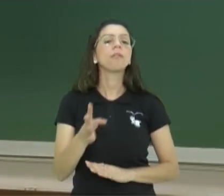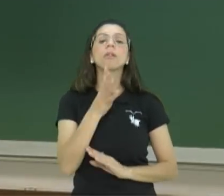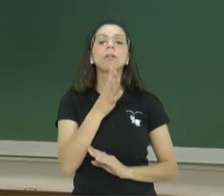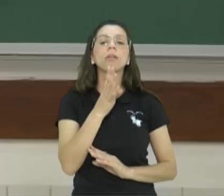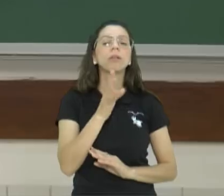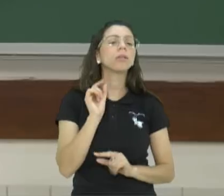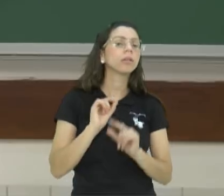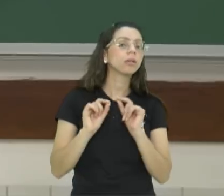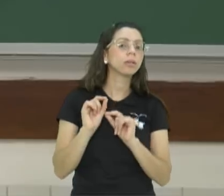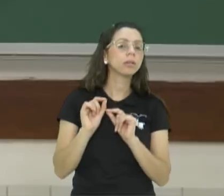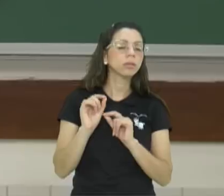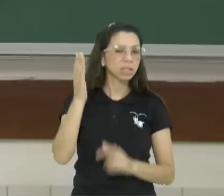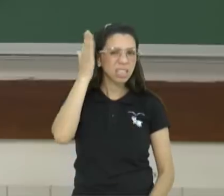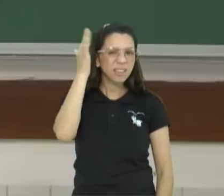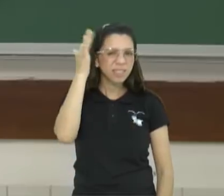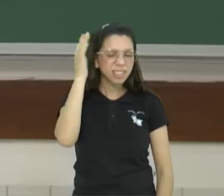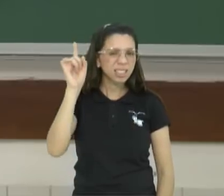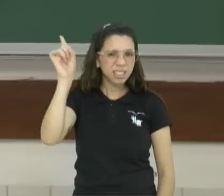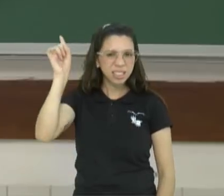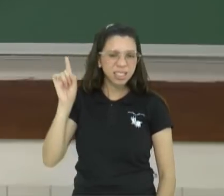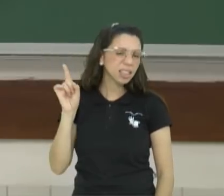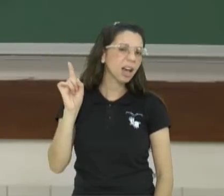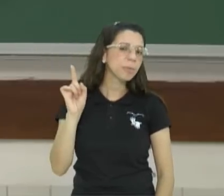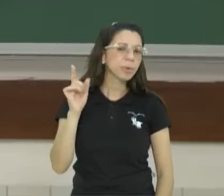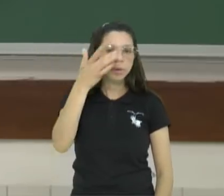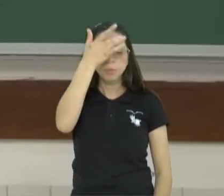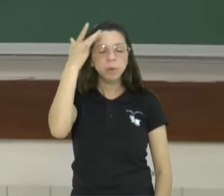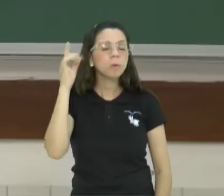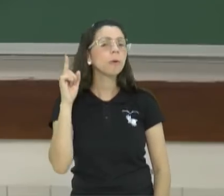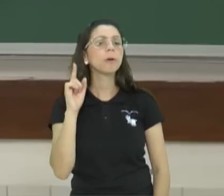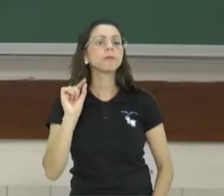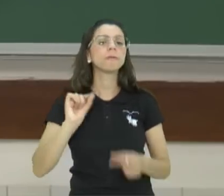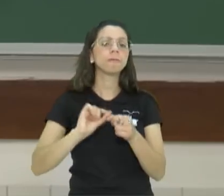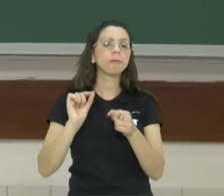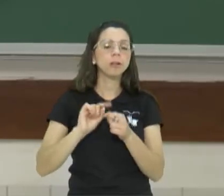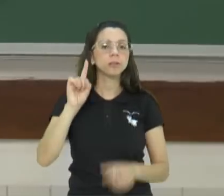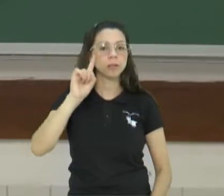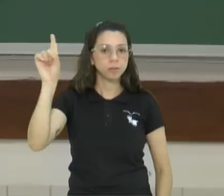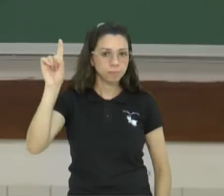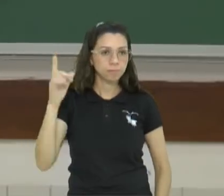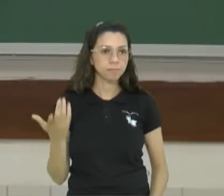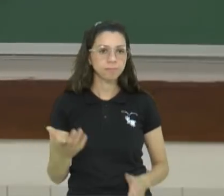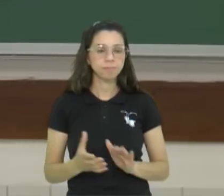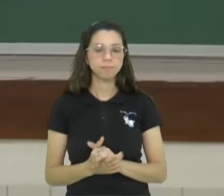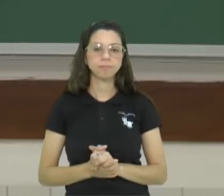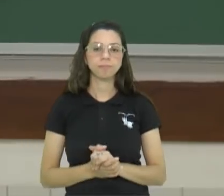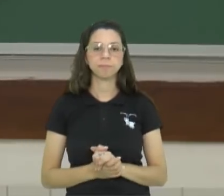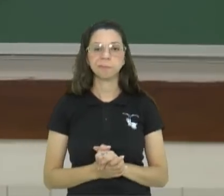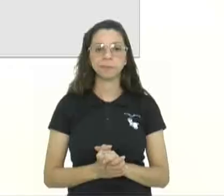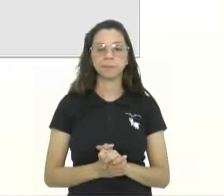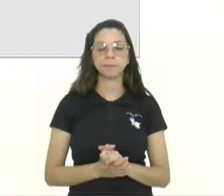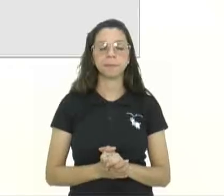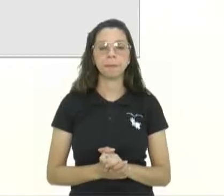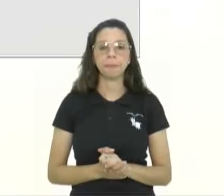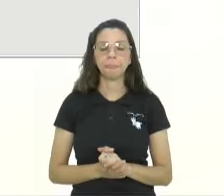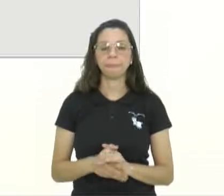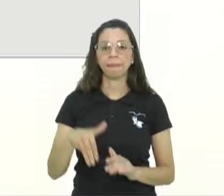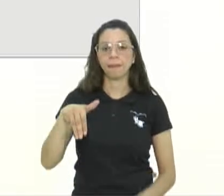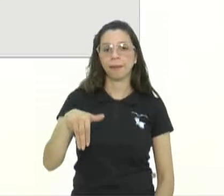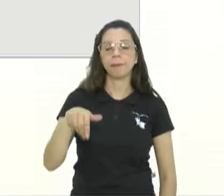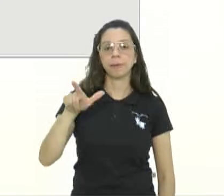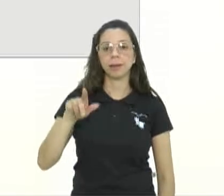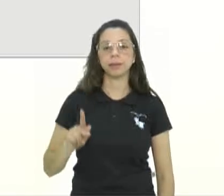pessoas fazem nesse dia? Já ouviram falar? Se não, nós vamos ver agora, ó. Martin Luther